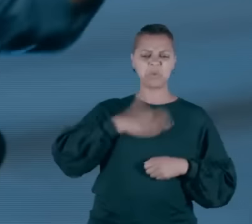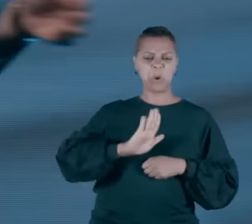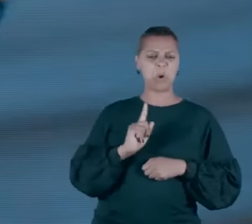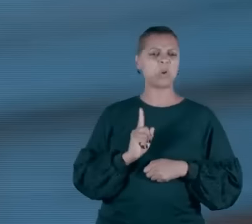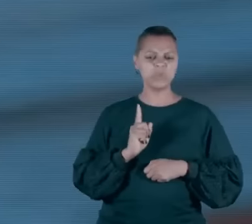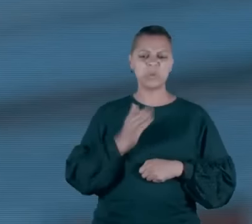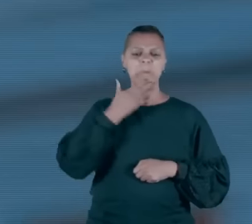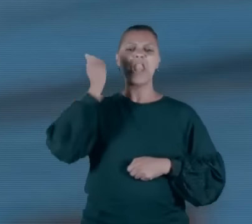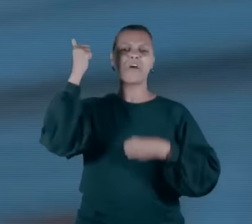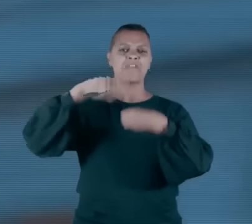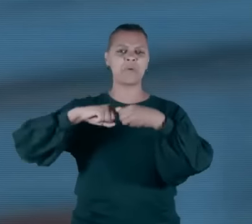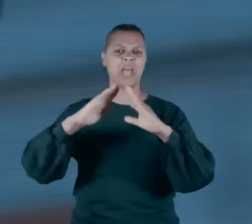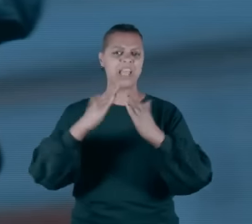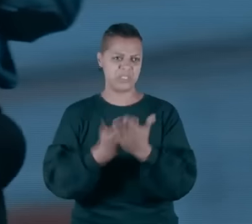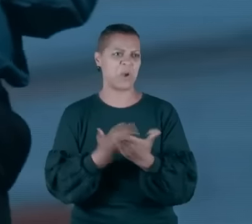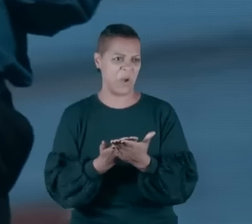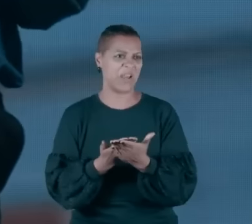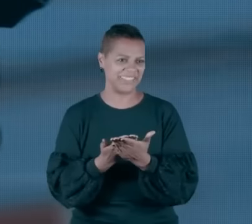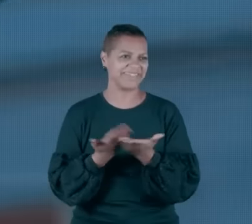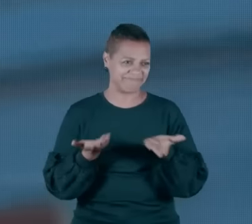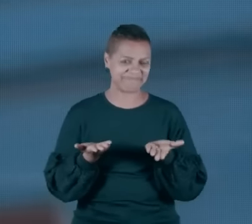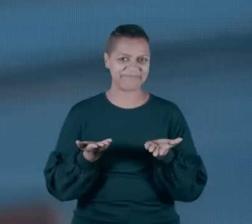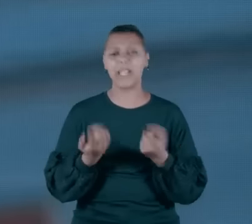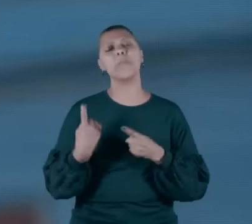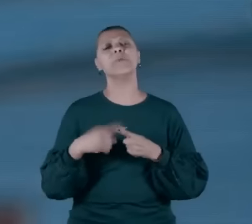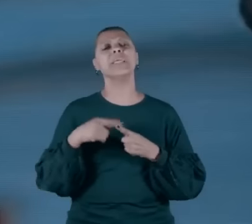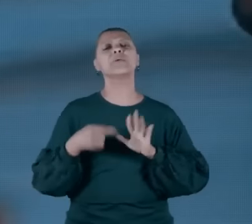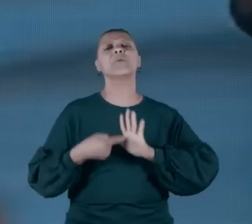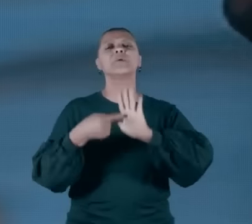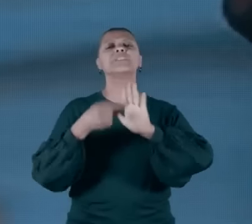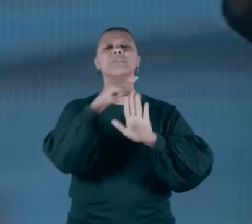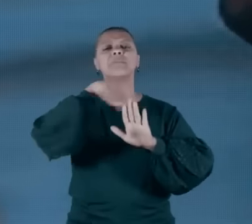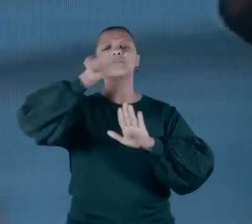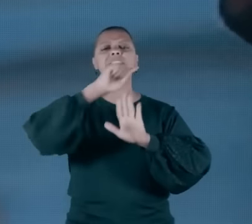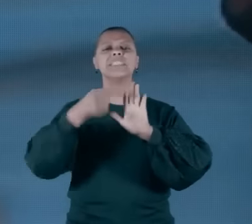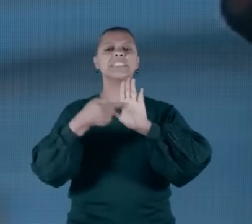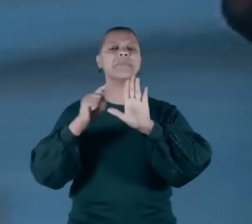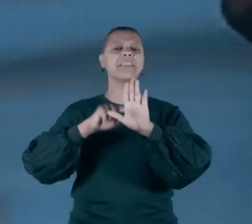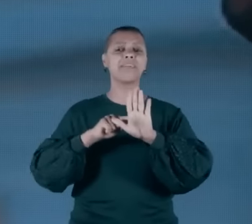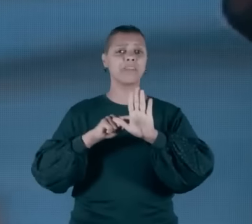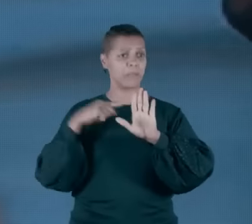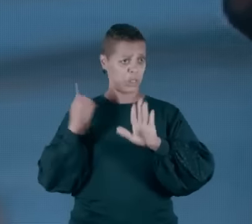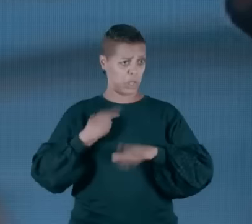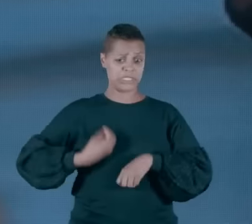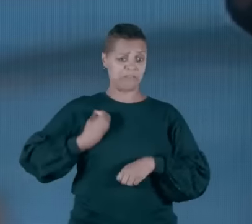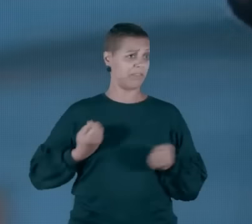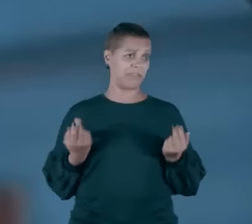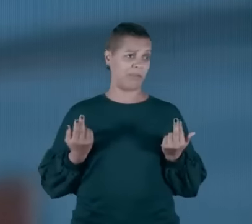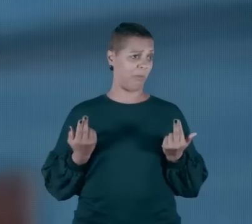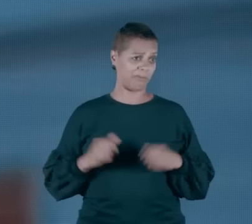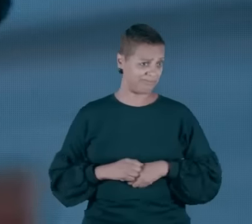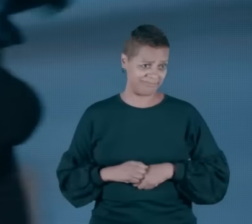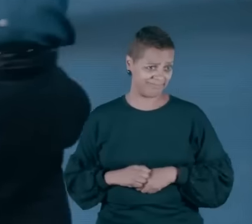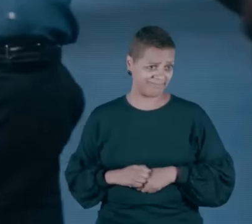eu citei esta ilustração porque a gente muitas vezes é como essas crianças a gente não